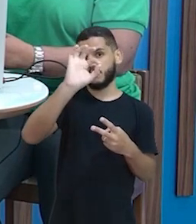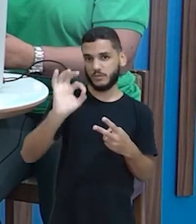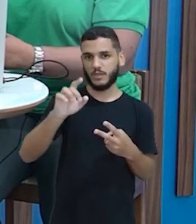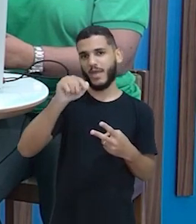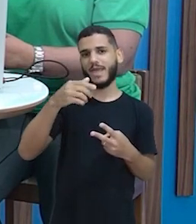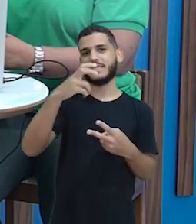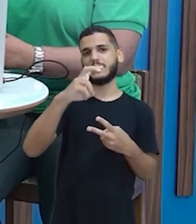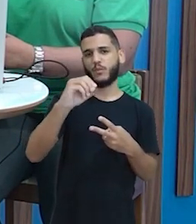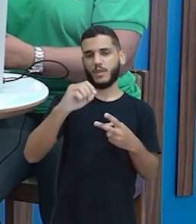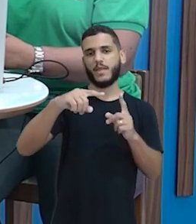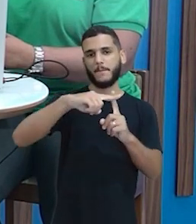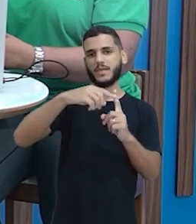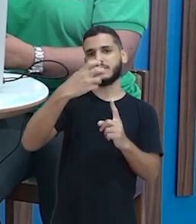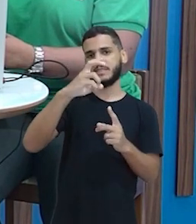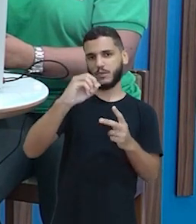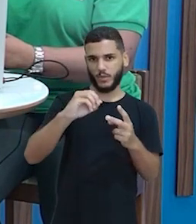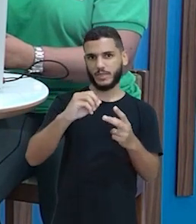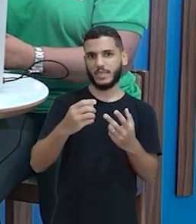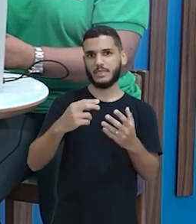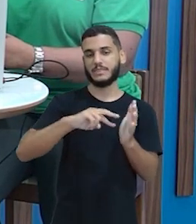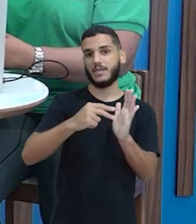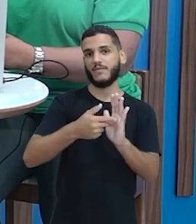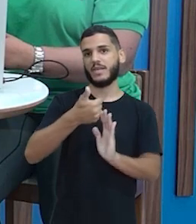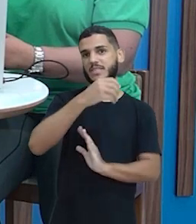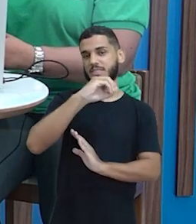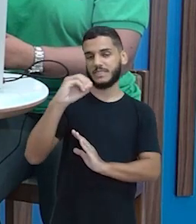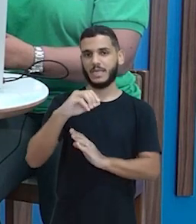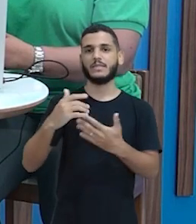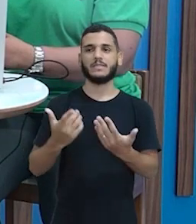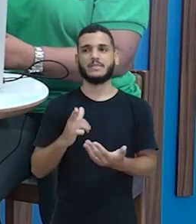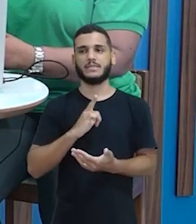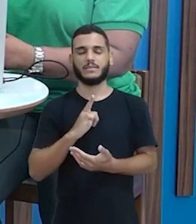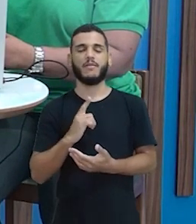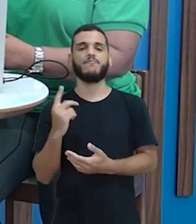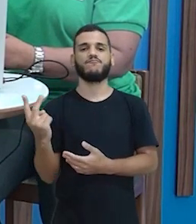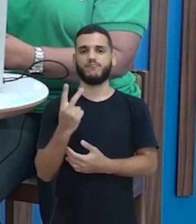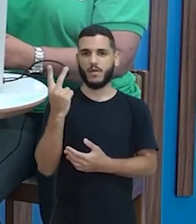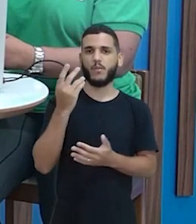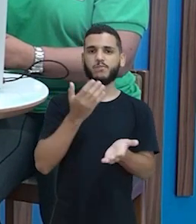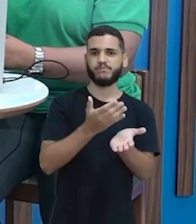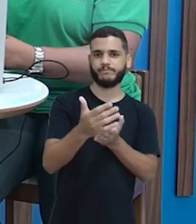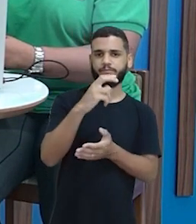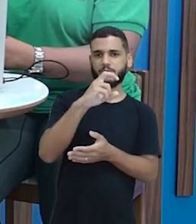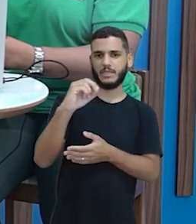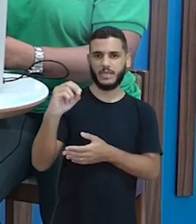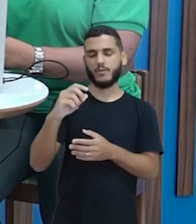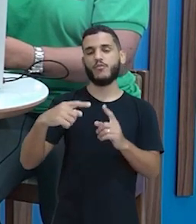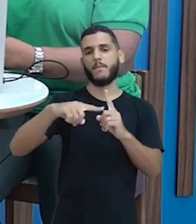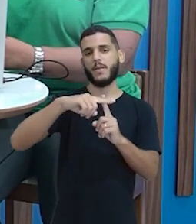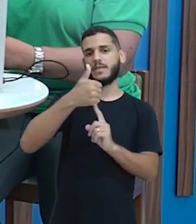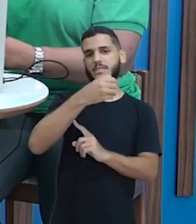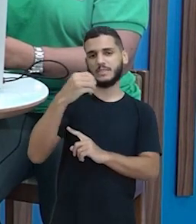50 mais 50 dá 100 então quando eu digo o aumento eu vou pegar o valor inicial que é 500 e somar 100